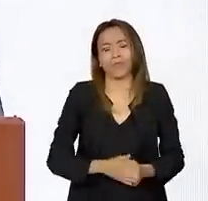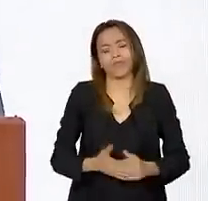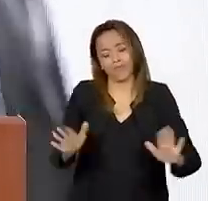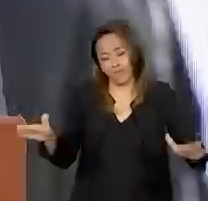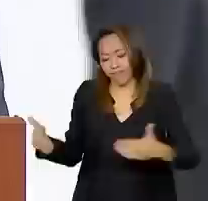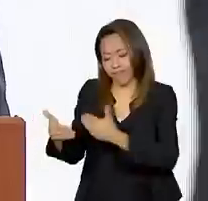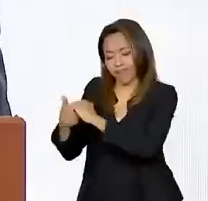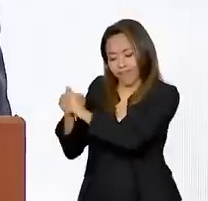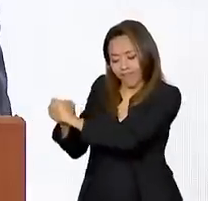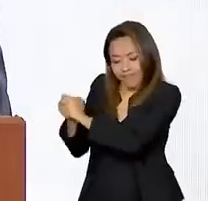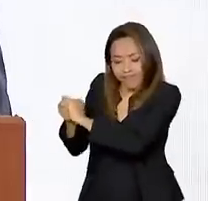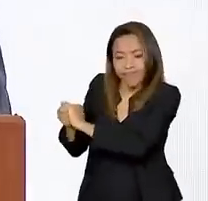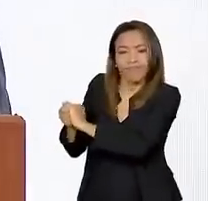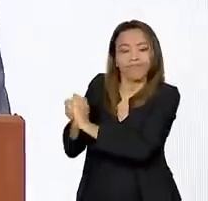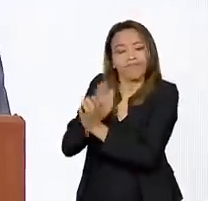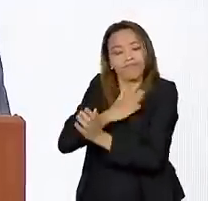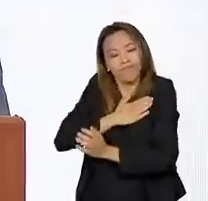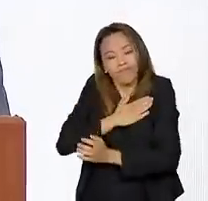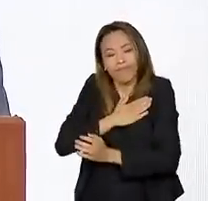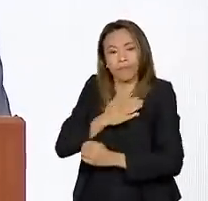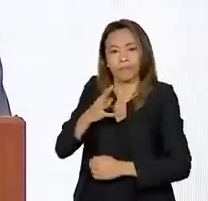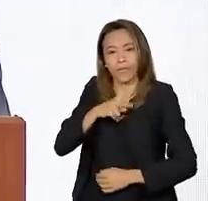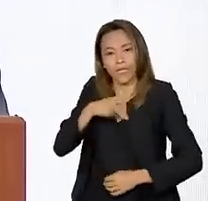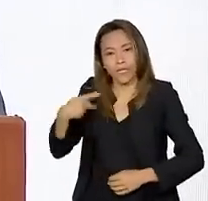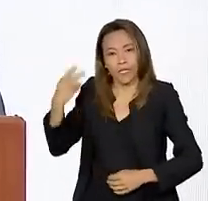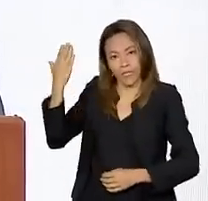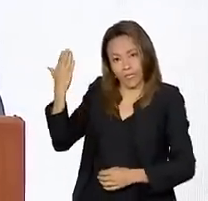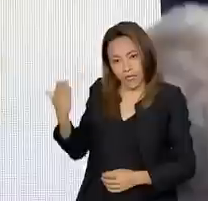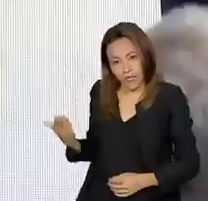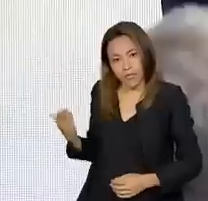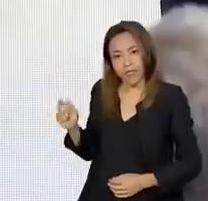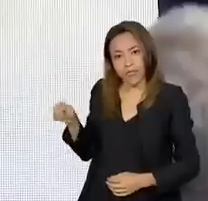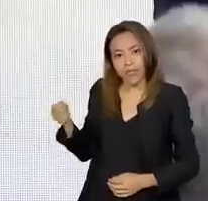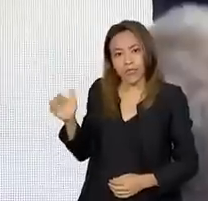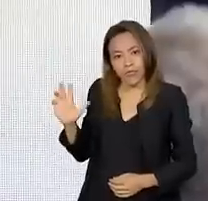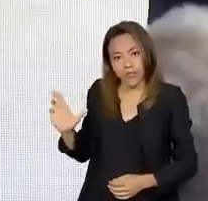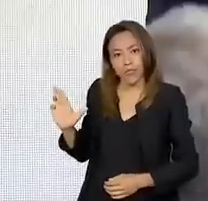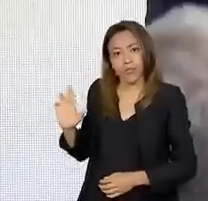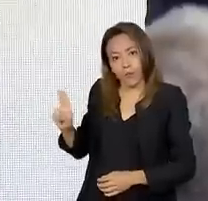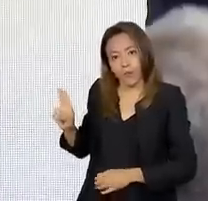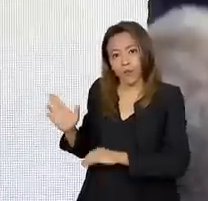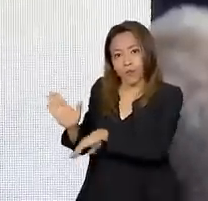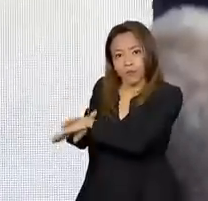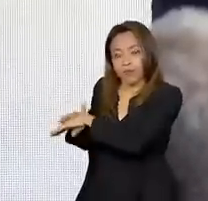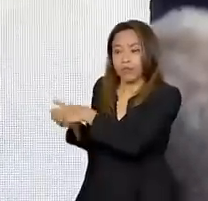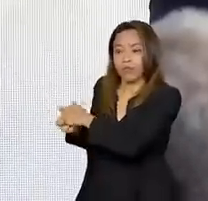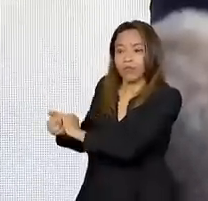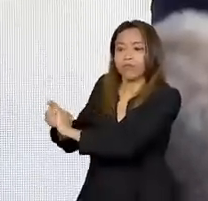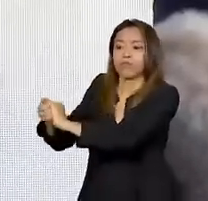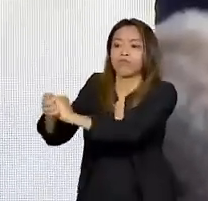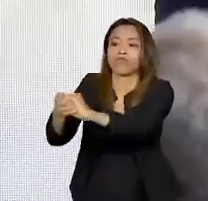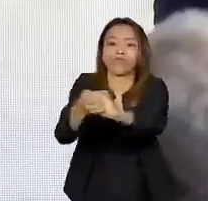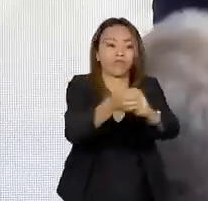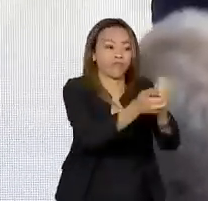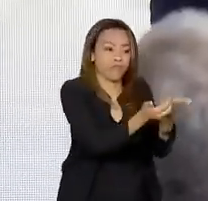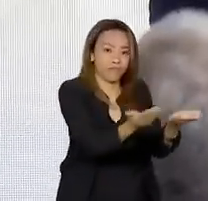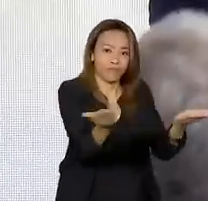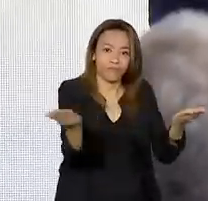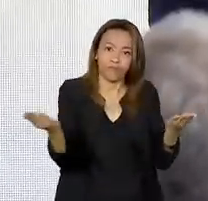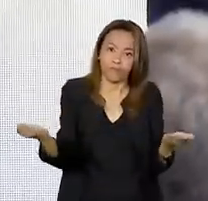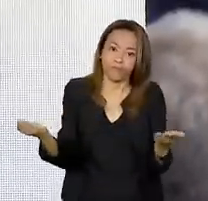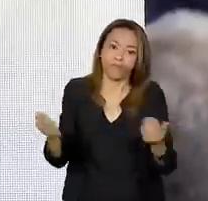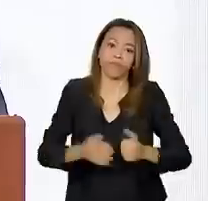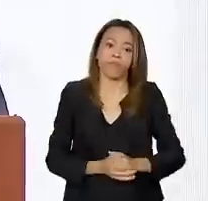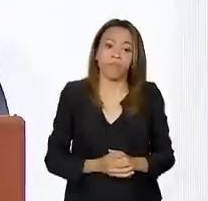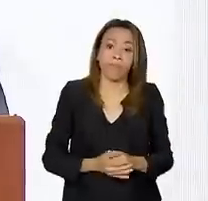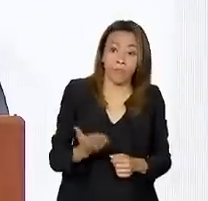presidente, Luiz Inácio Lula da Silva, ao qual aproveito a cumprimentar a todos. Nosso cúmplice da indústria, nosso